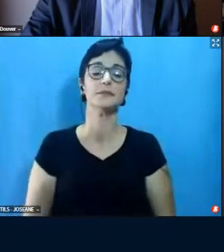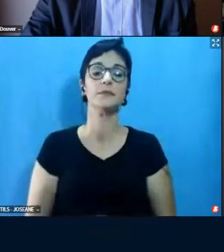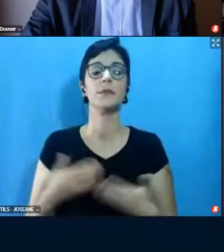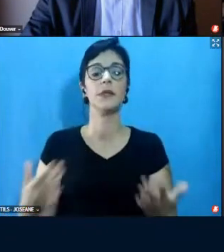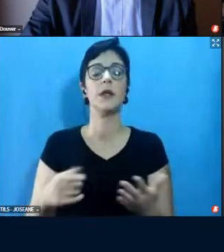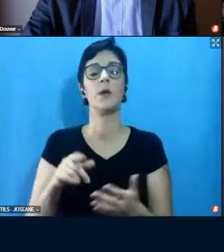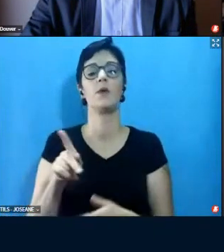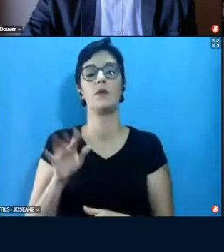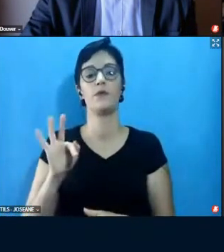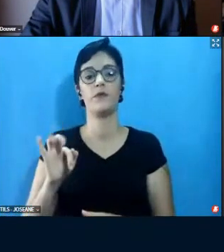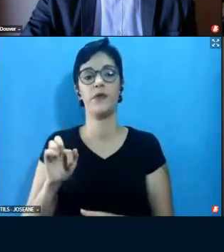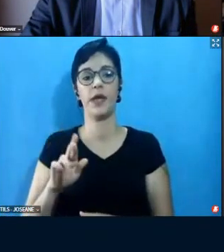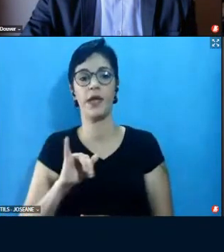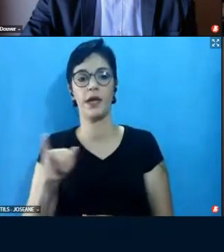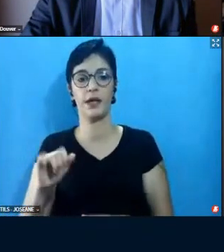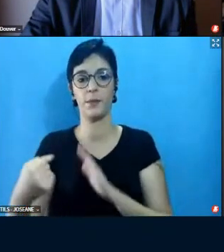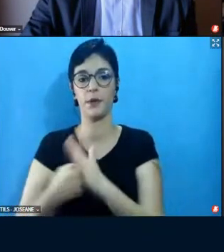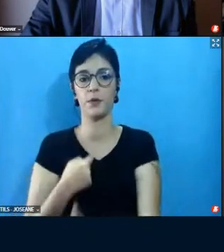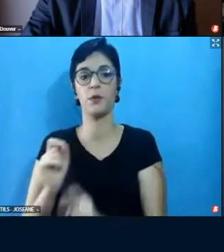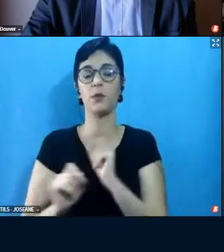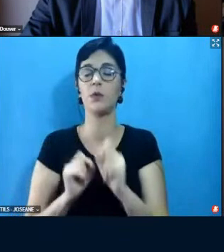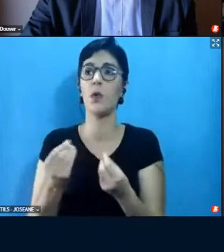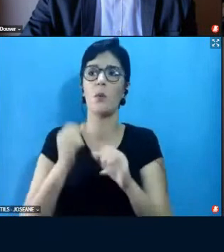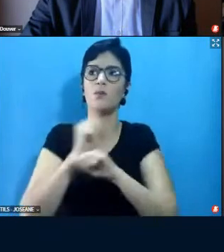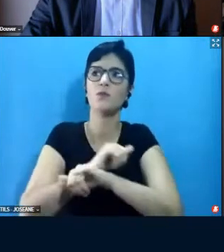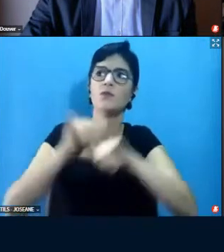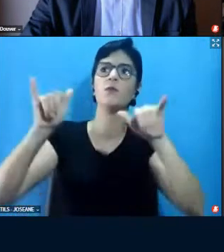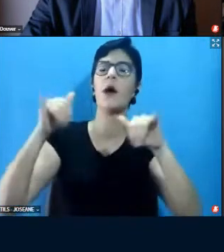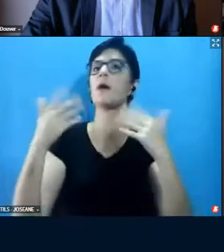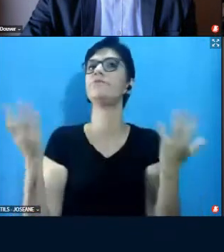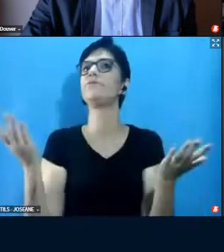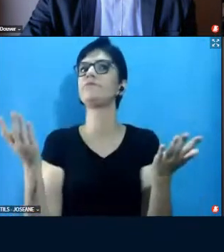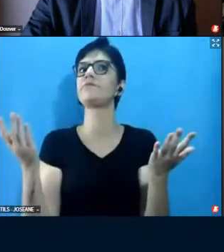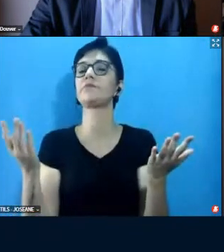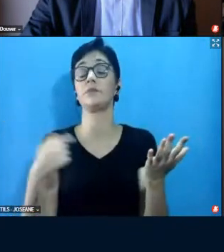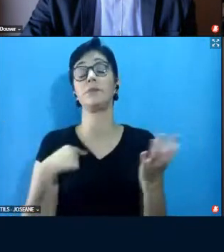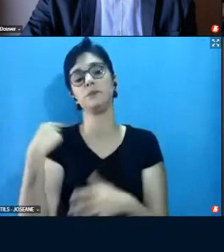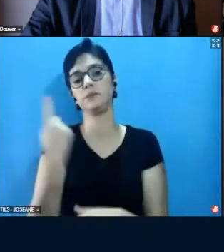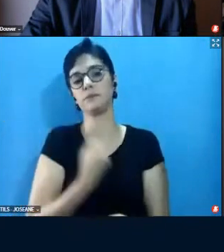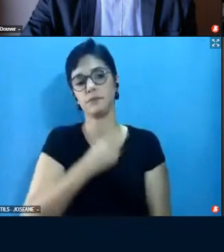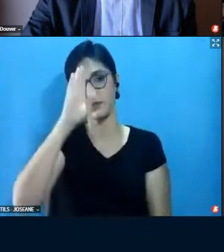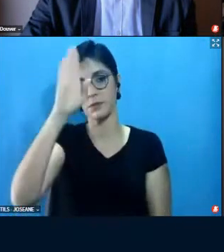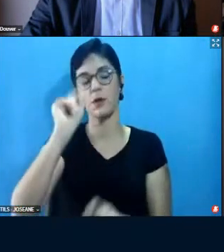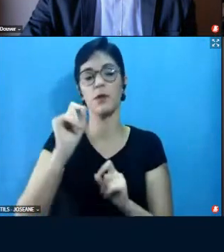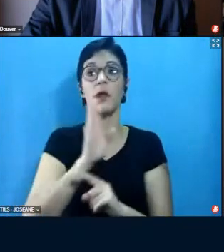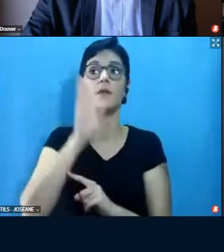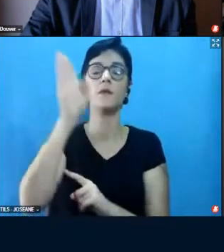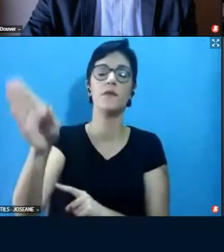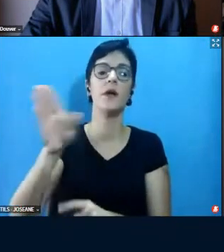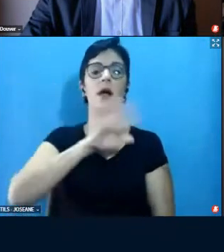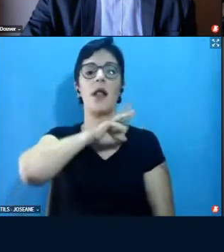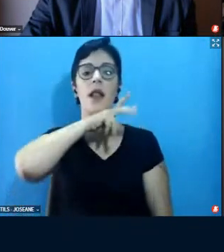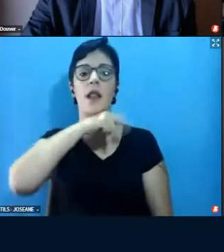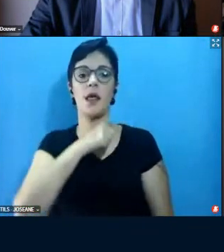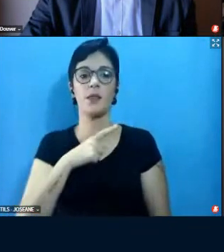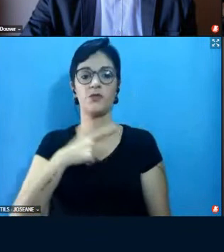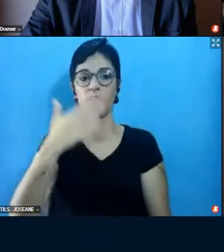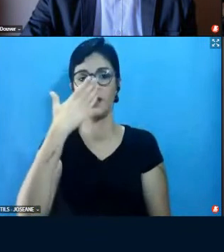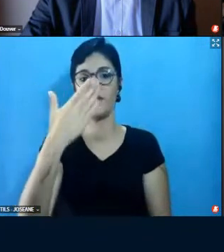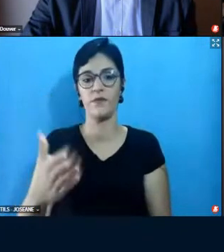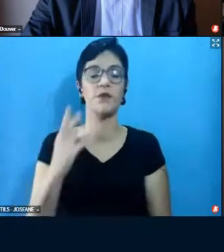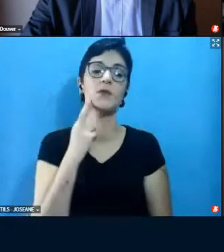foram divulgados. A gente ia principalmente lá no campus Capão do Leão, na frente do restaurante